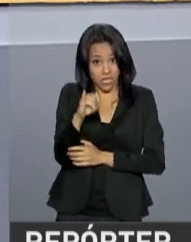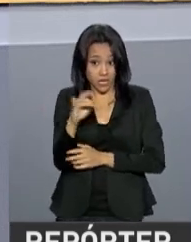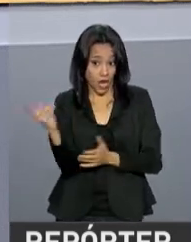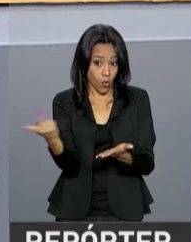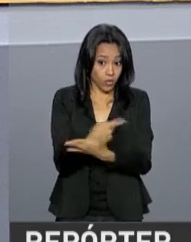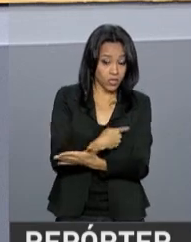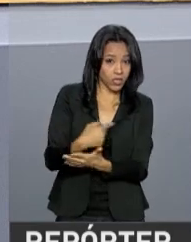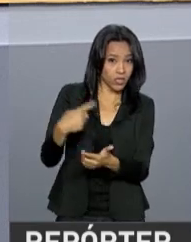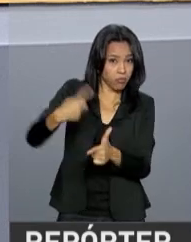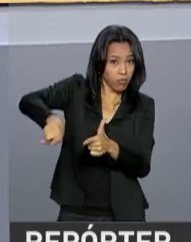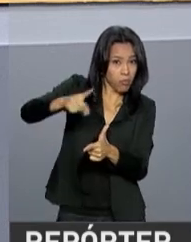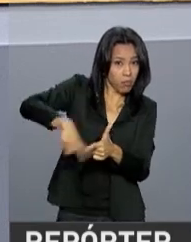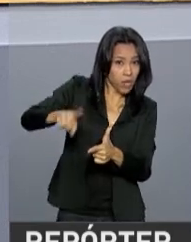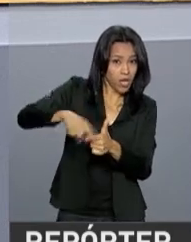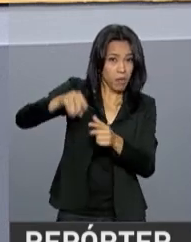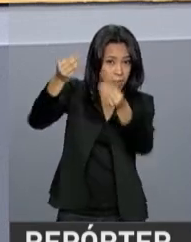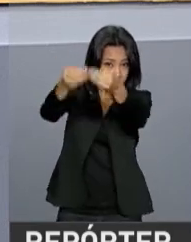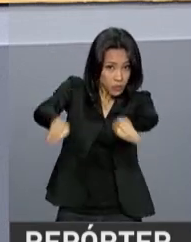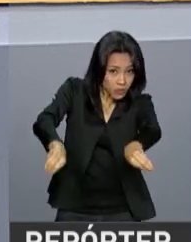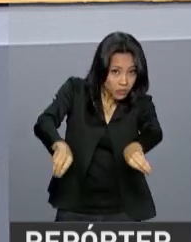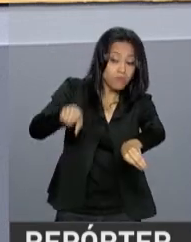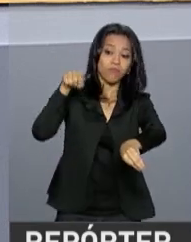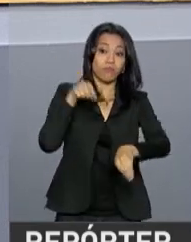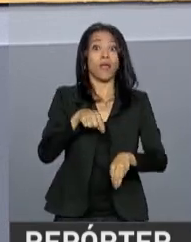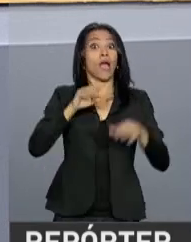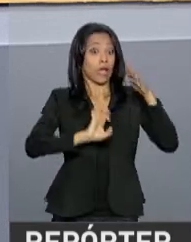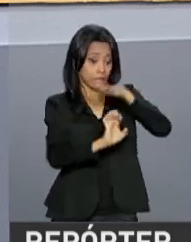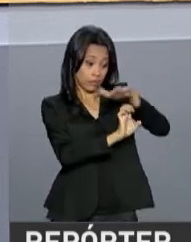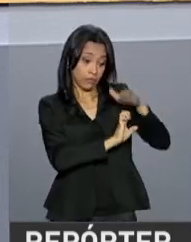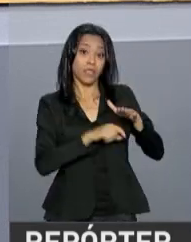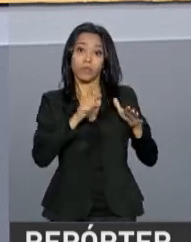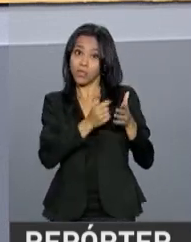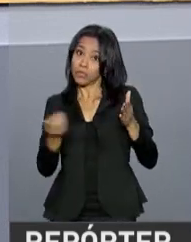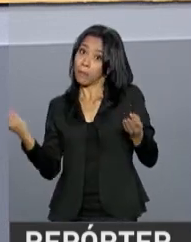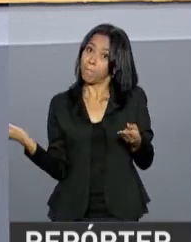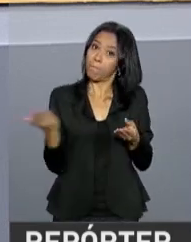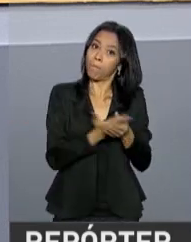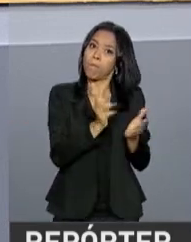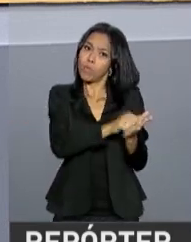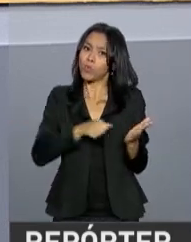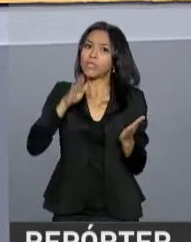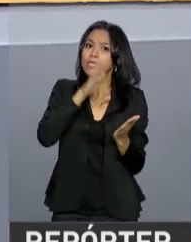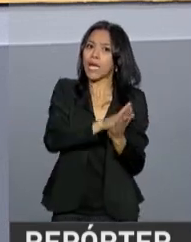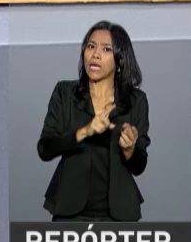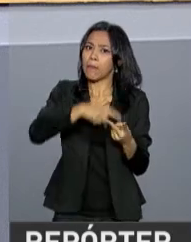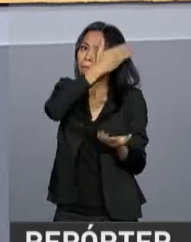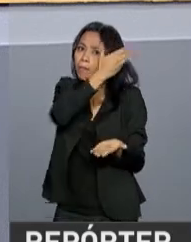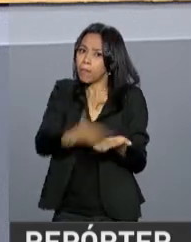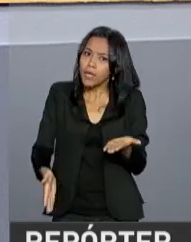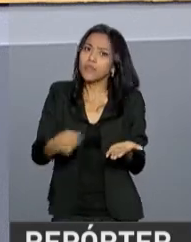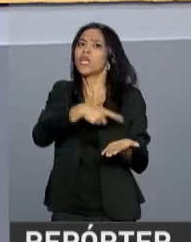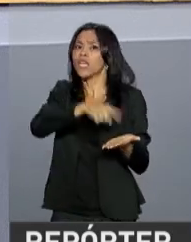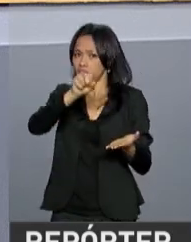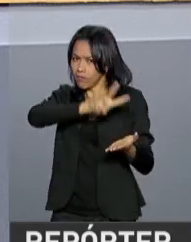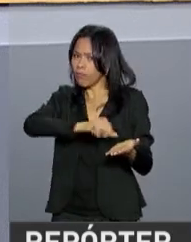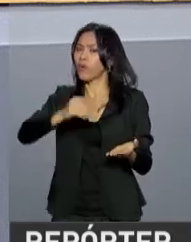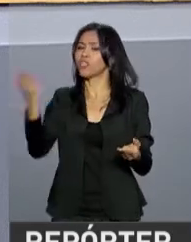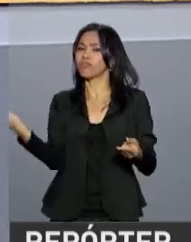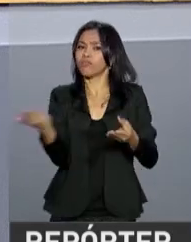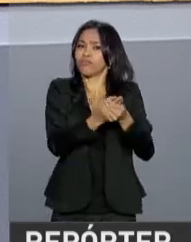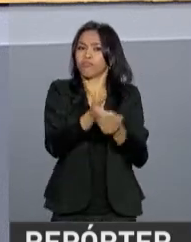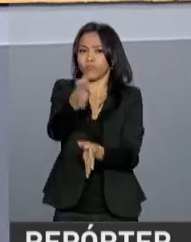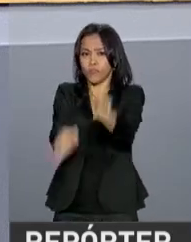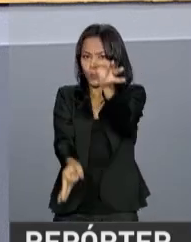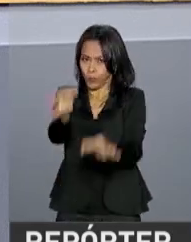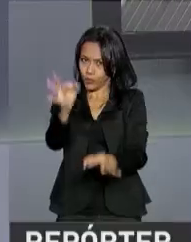na retirada das árvores as empresas podem ser multadas perder a concessão e até responder criminalmente por danos